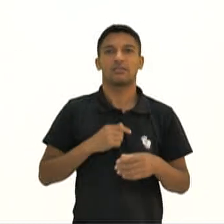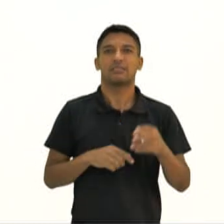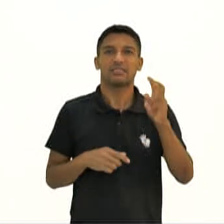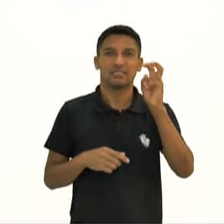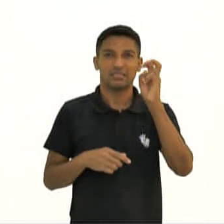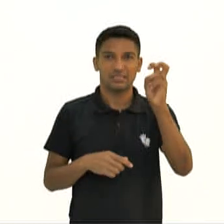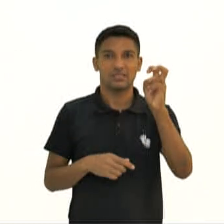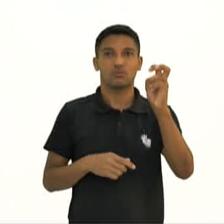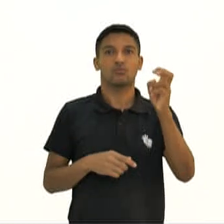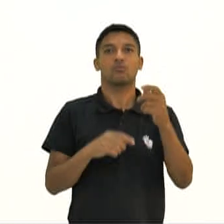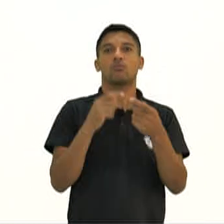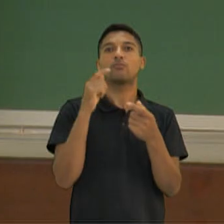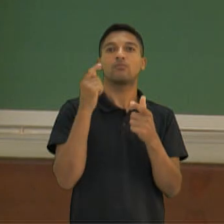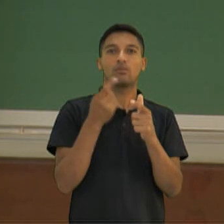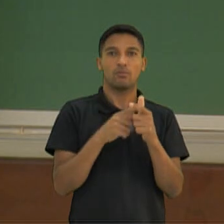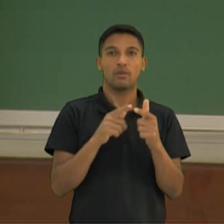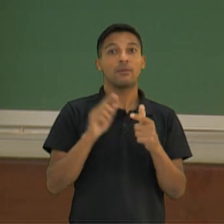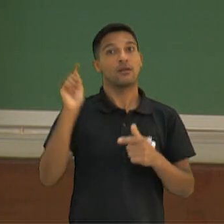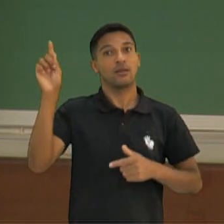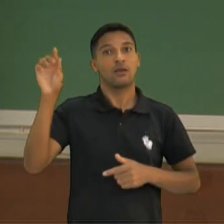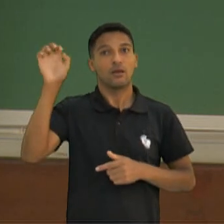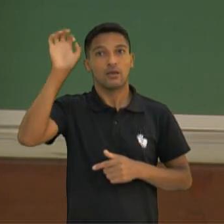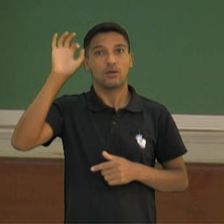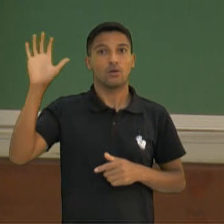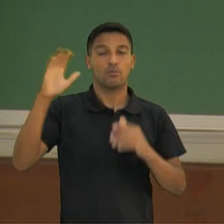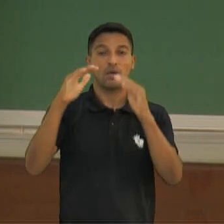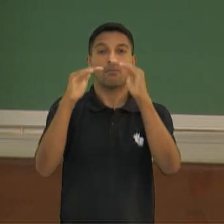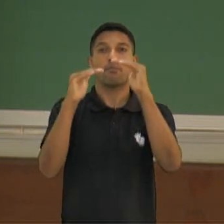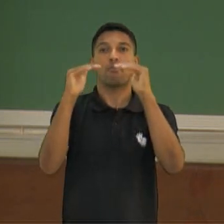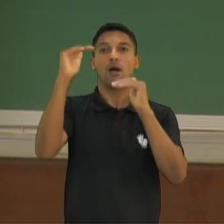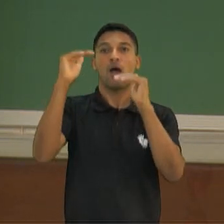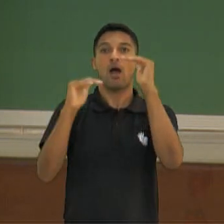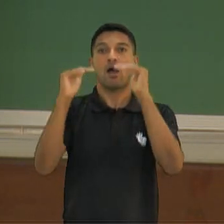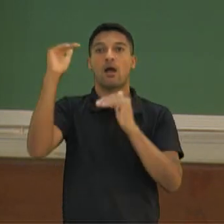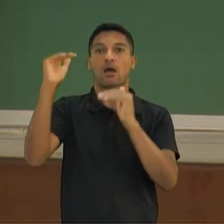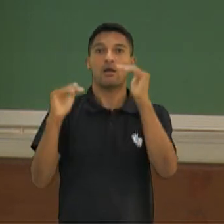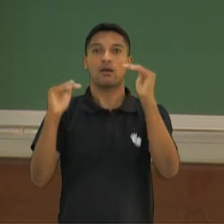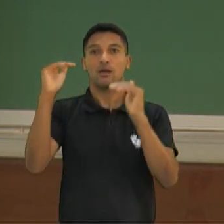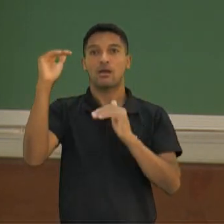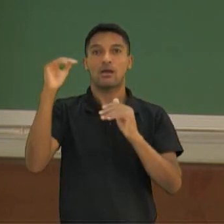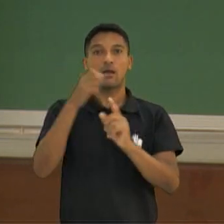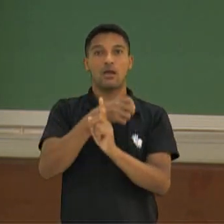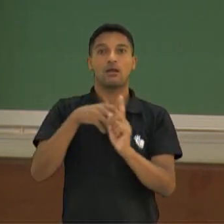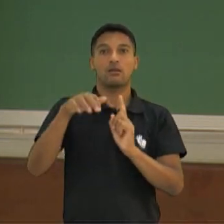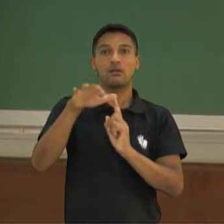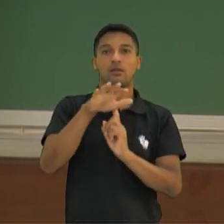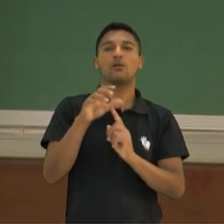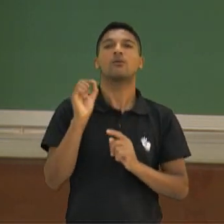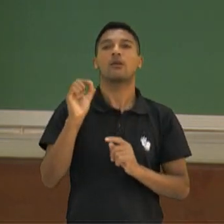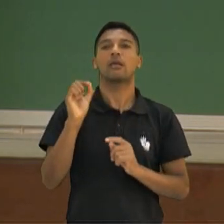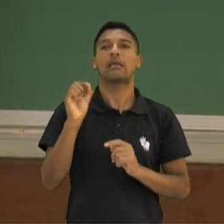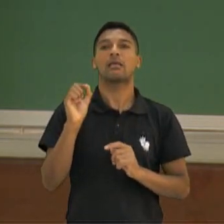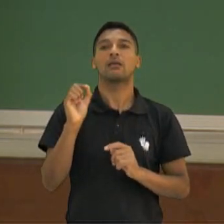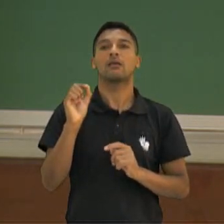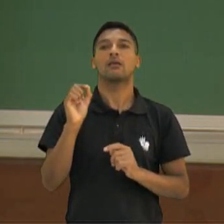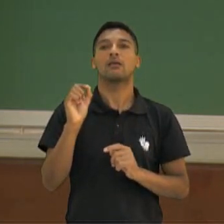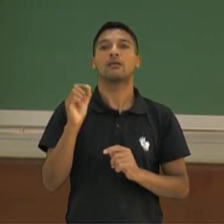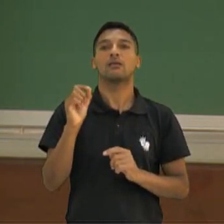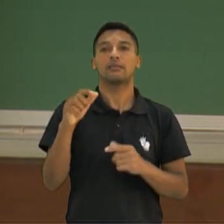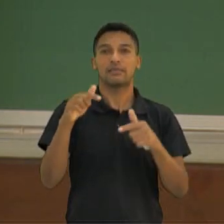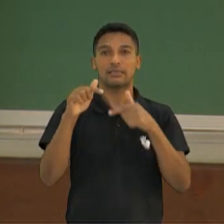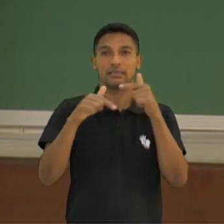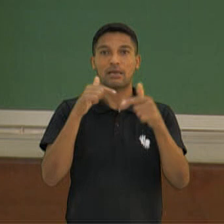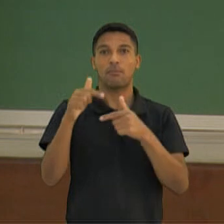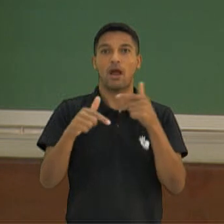problema europeu, que nesse caso seriam as desigualdades. Desemprego, redução de salários começou a